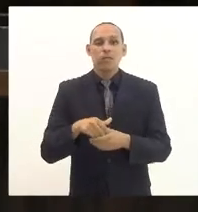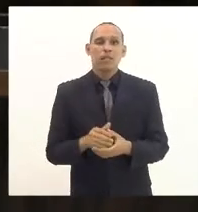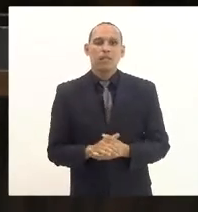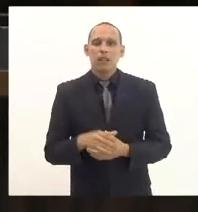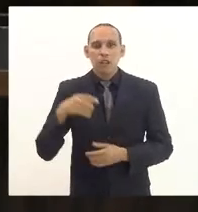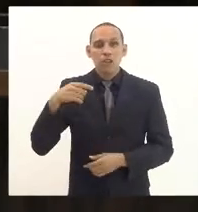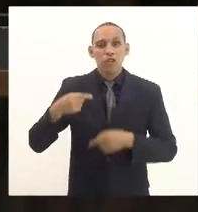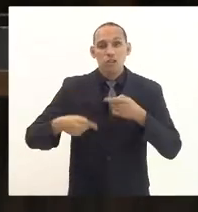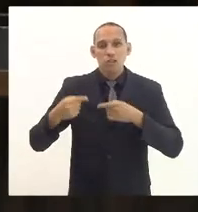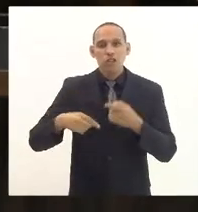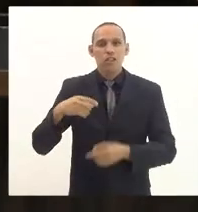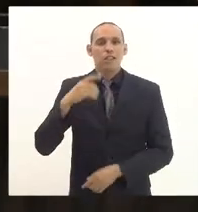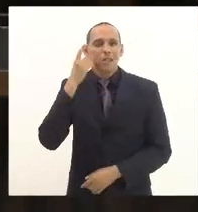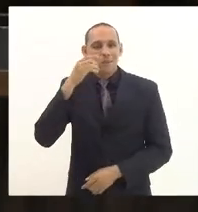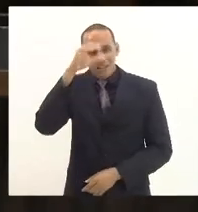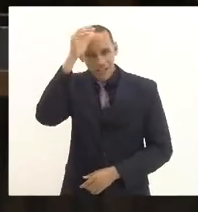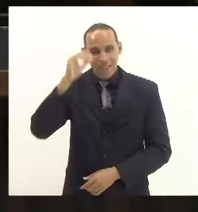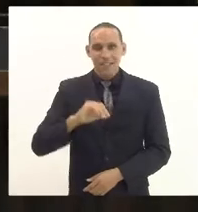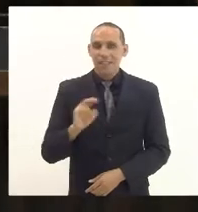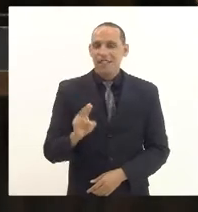discutir, deputada tia Ju.